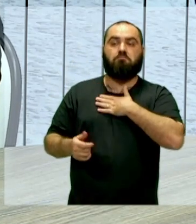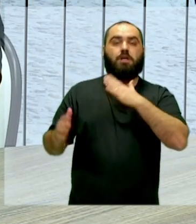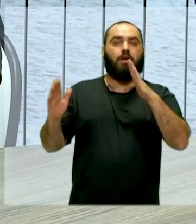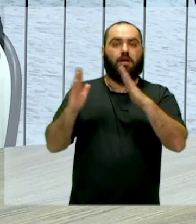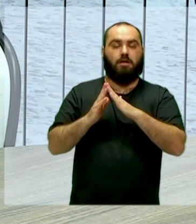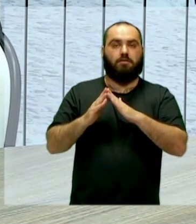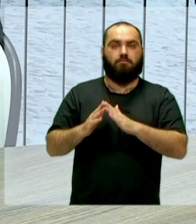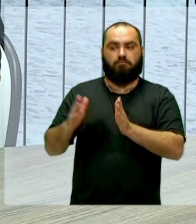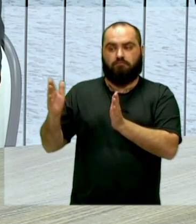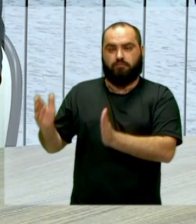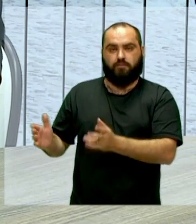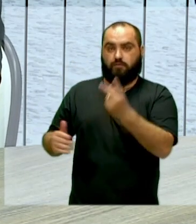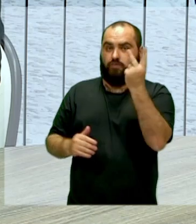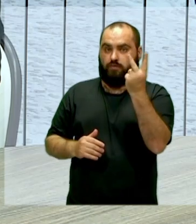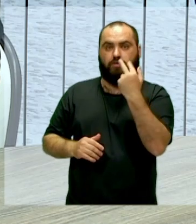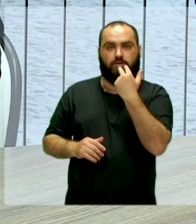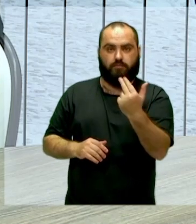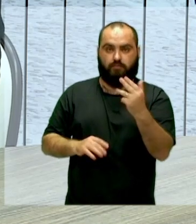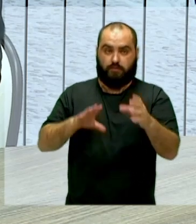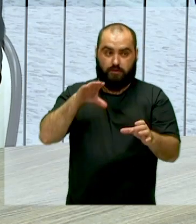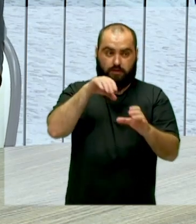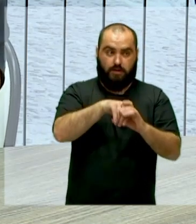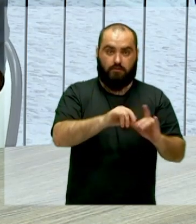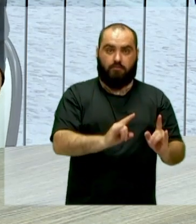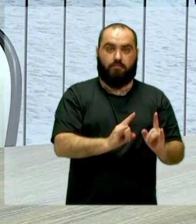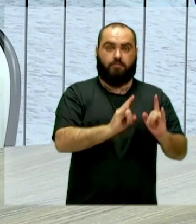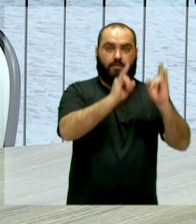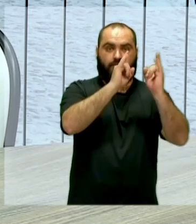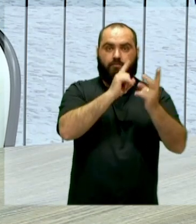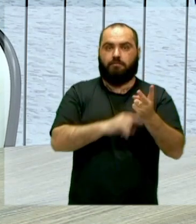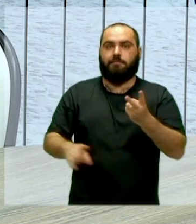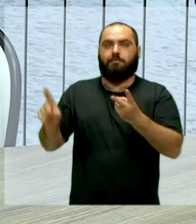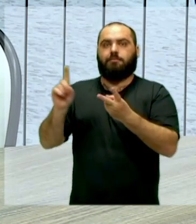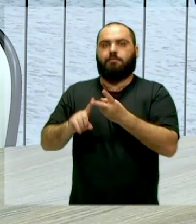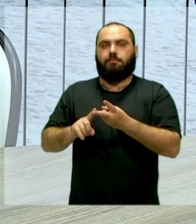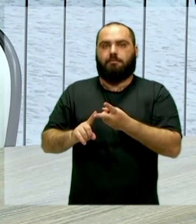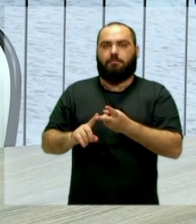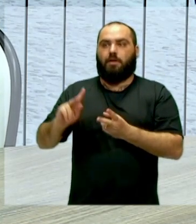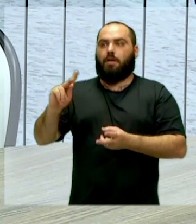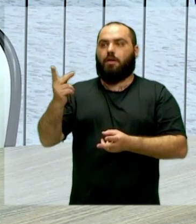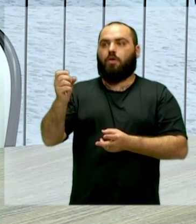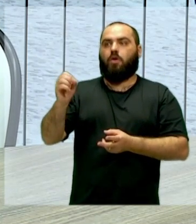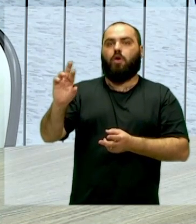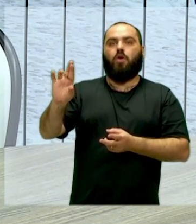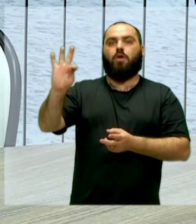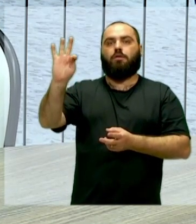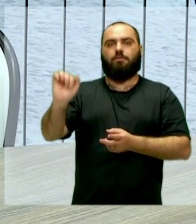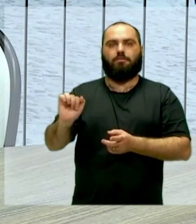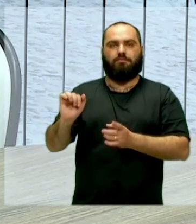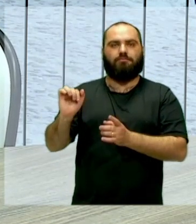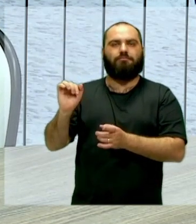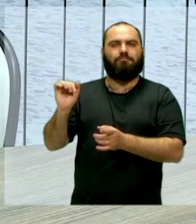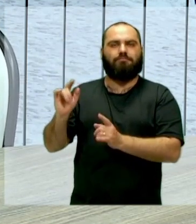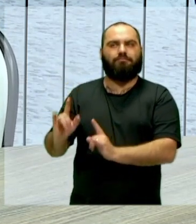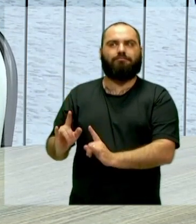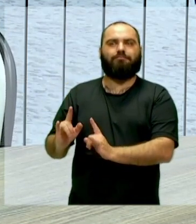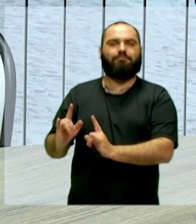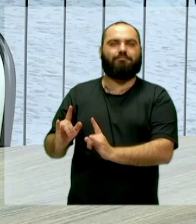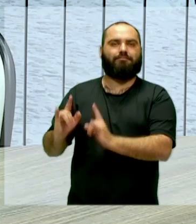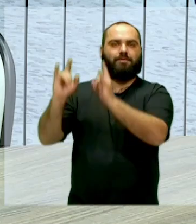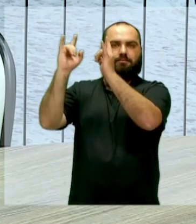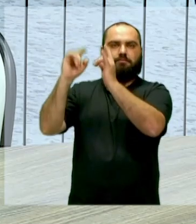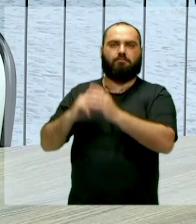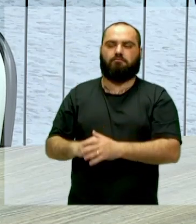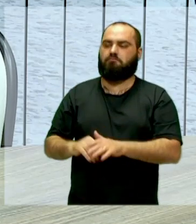faço dois métodos Eu tenho um minhocário dentro do apartamento e também faço na hortinha do prédio né que é aquele tradicional coloca o